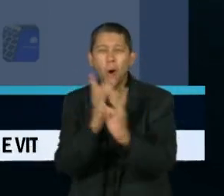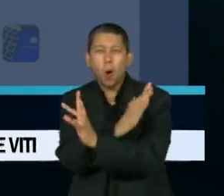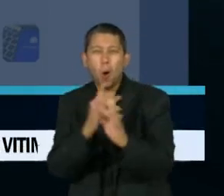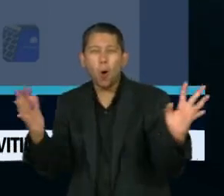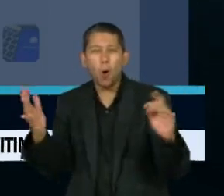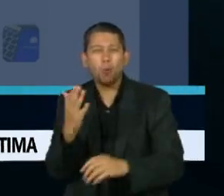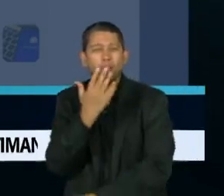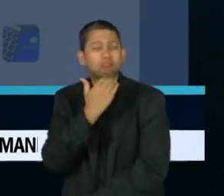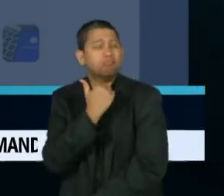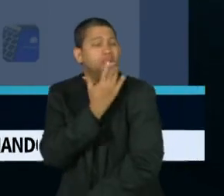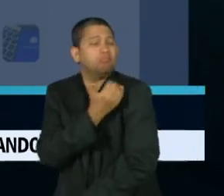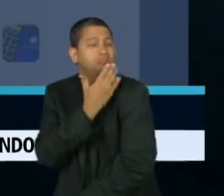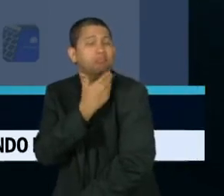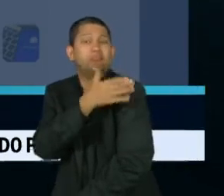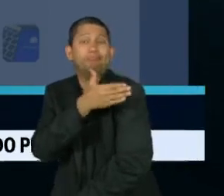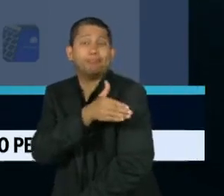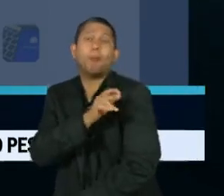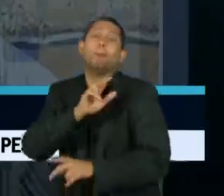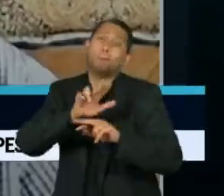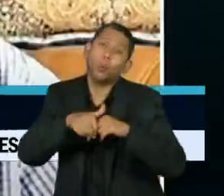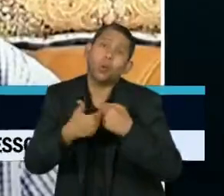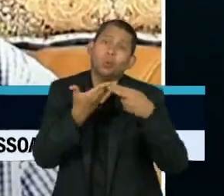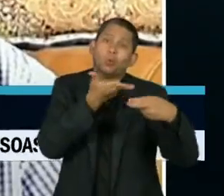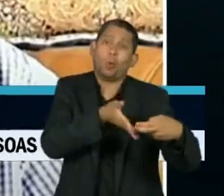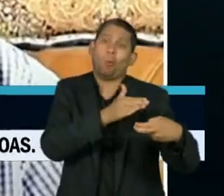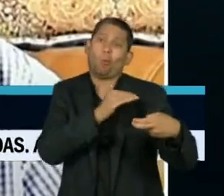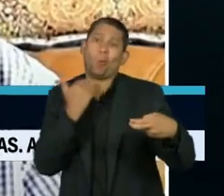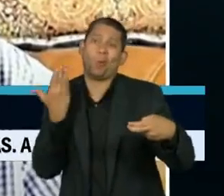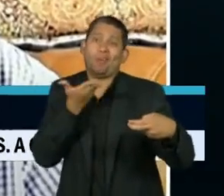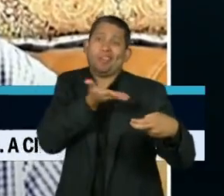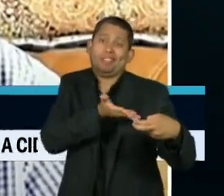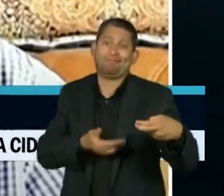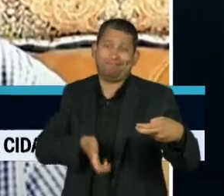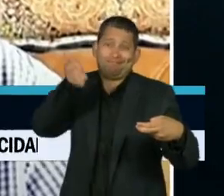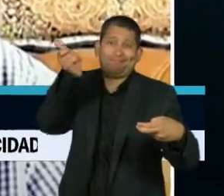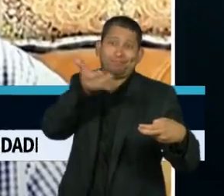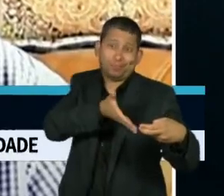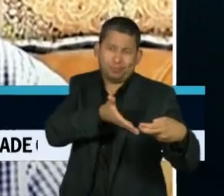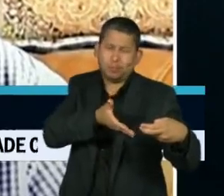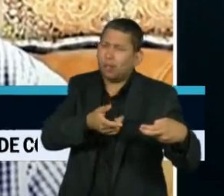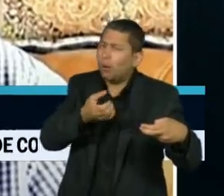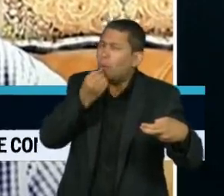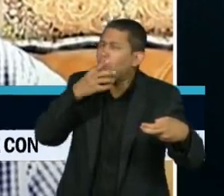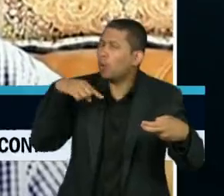e também questiona o que este fim trágico e revoltante nos ensina sobre nós E aí